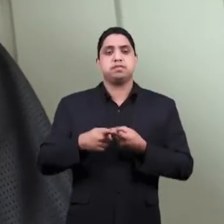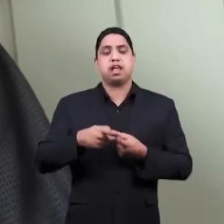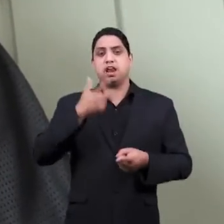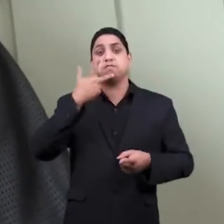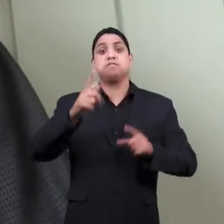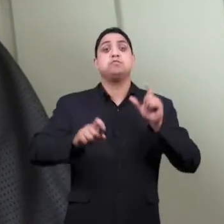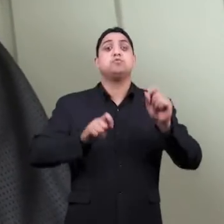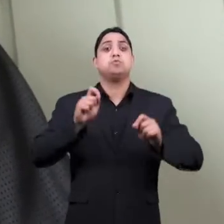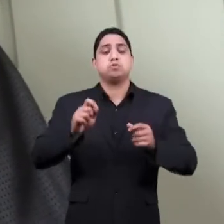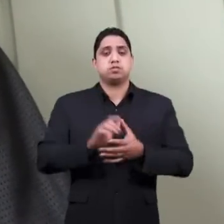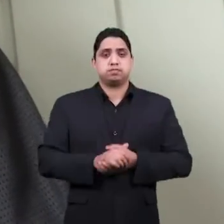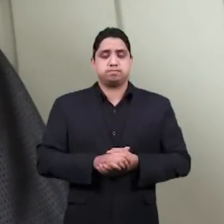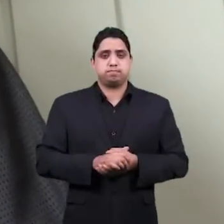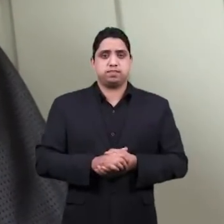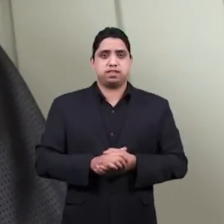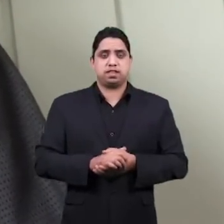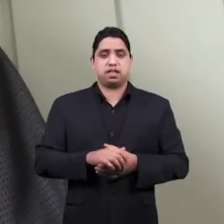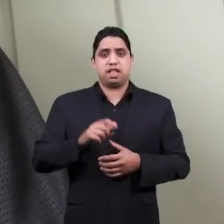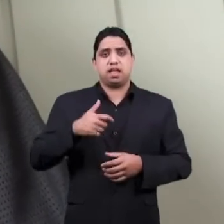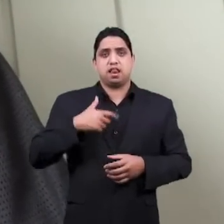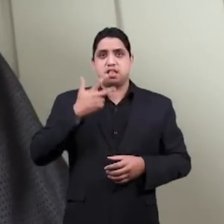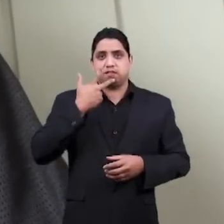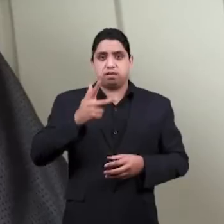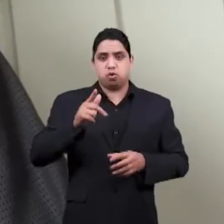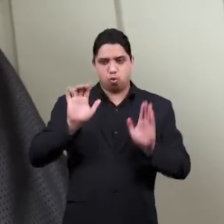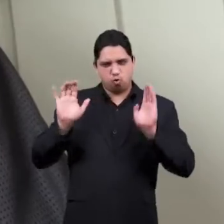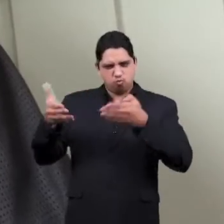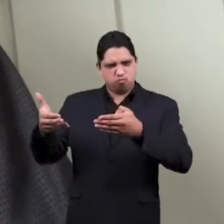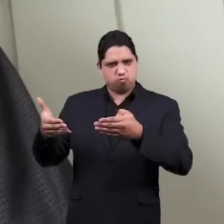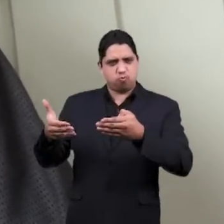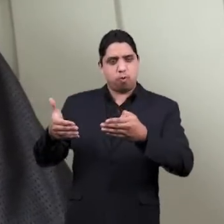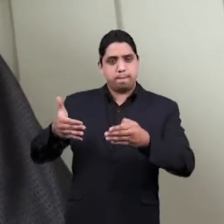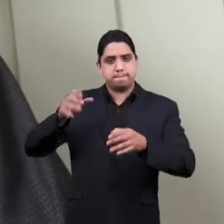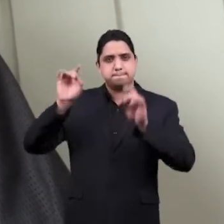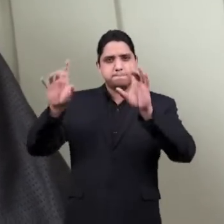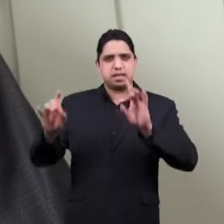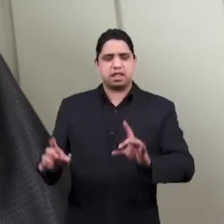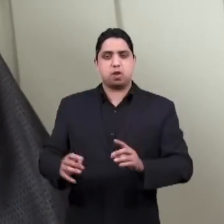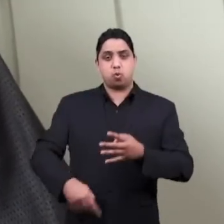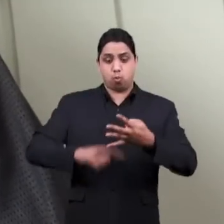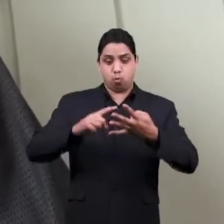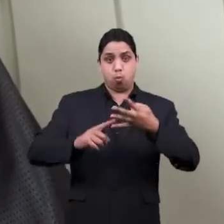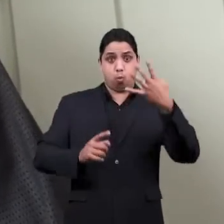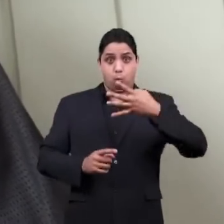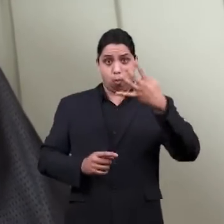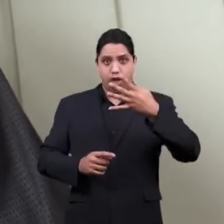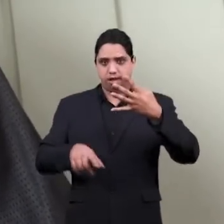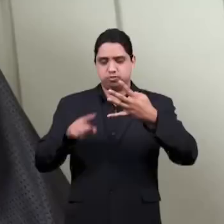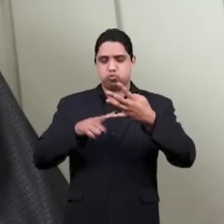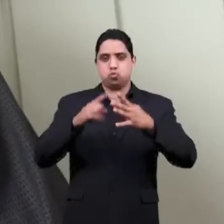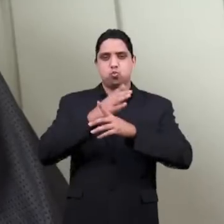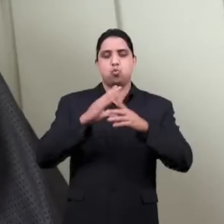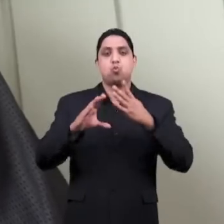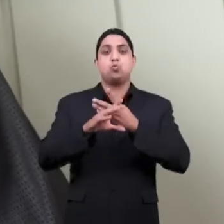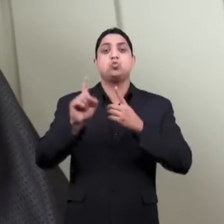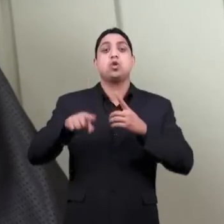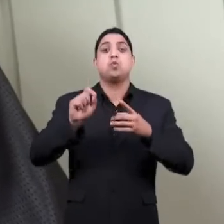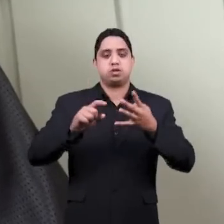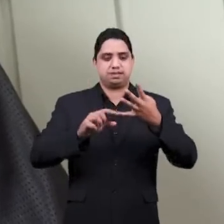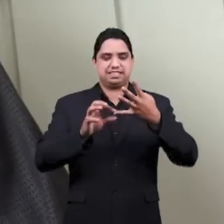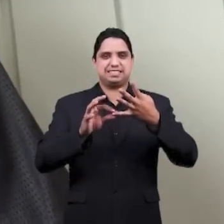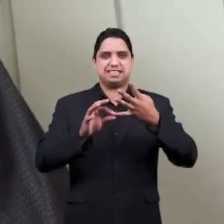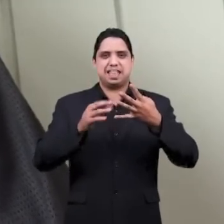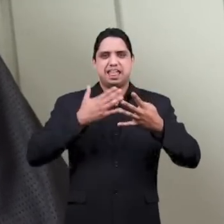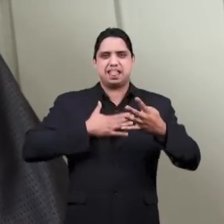o seguinte, ela fez um enfoque especial nesse quarto elemento do culto, que é o dia